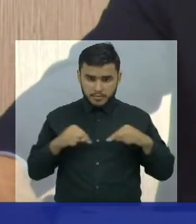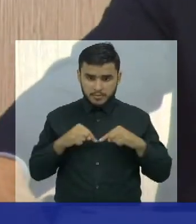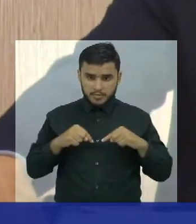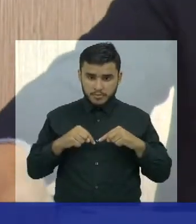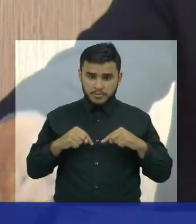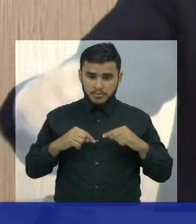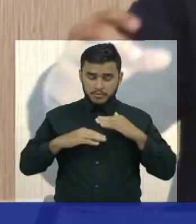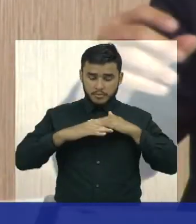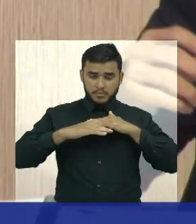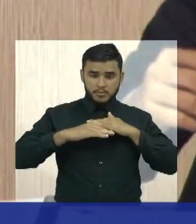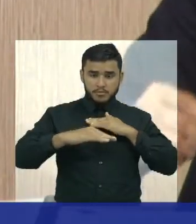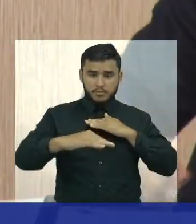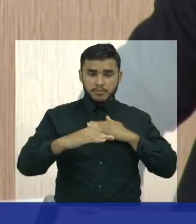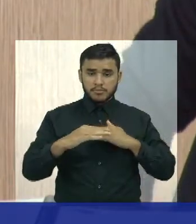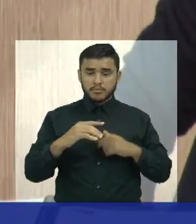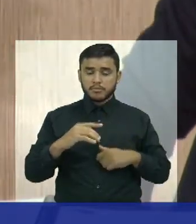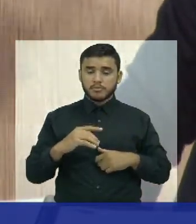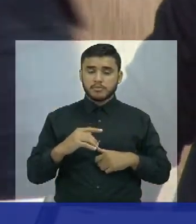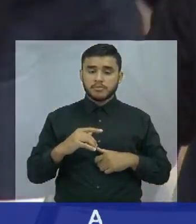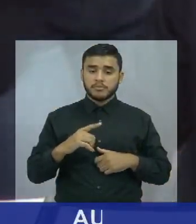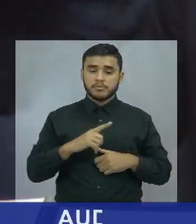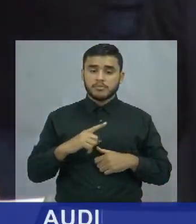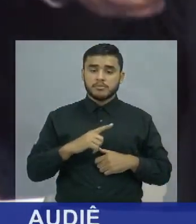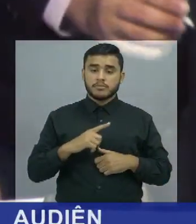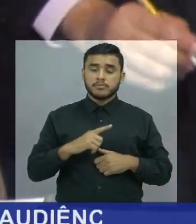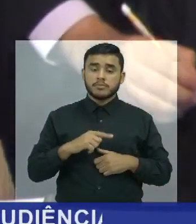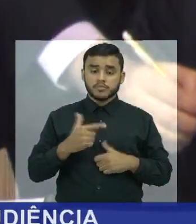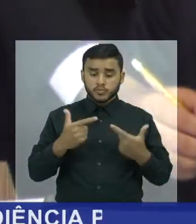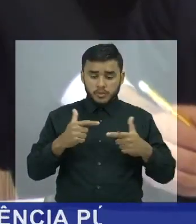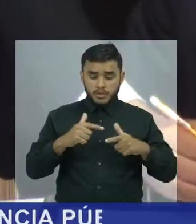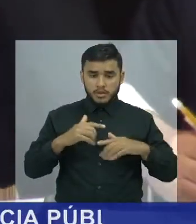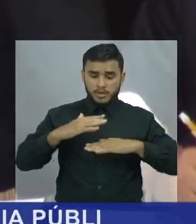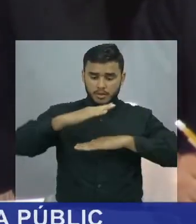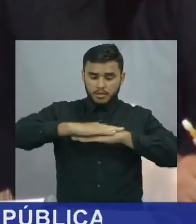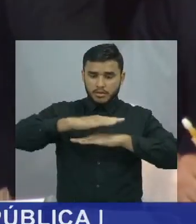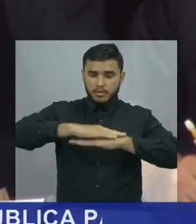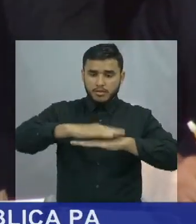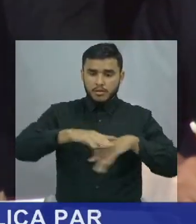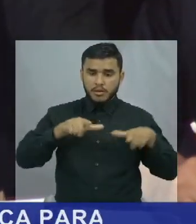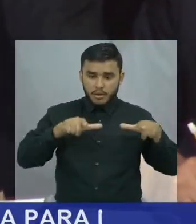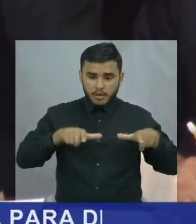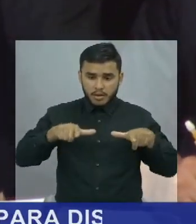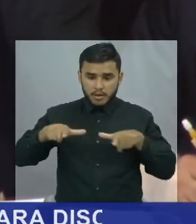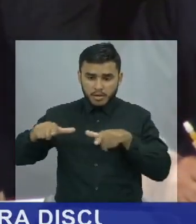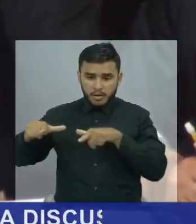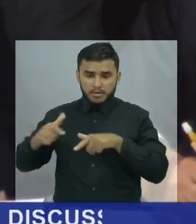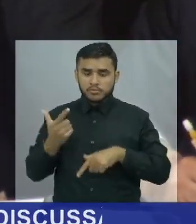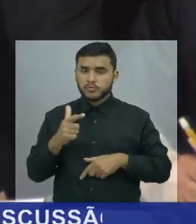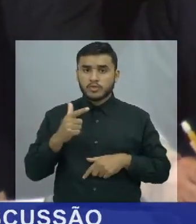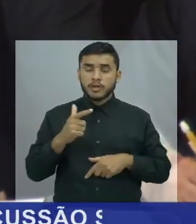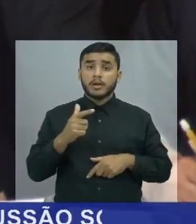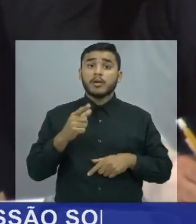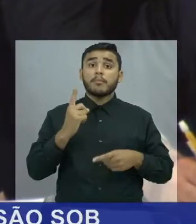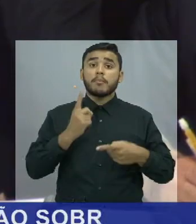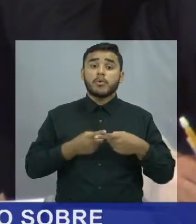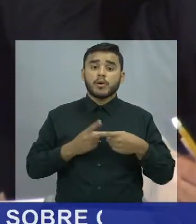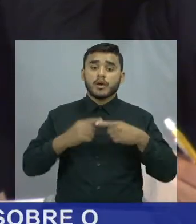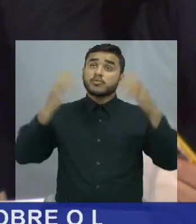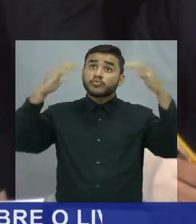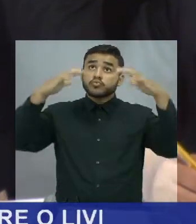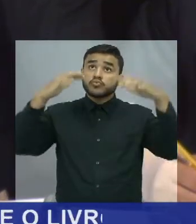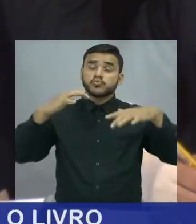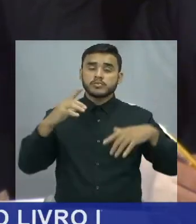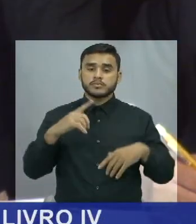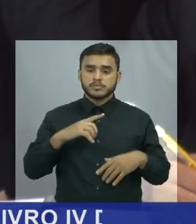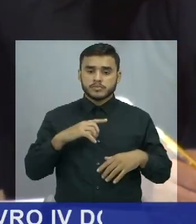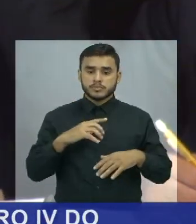piso para poder a água da chuva poder ser drenada e o nosso solo, o nosso lençol